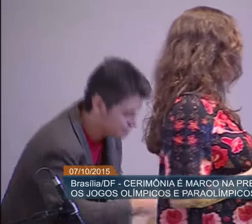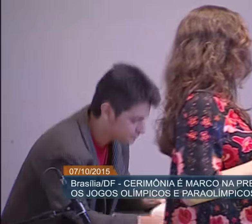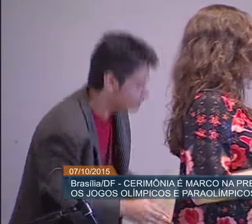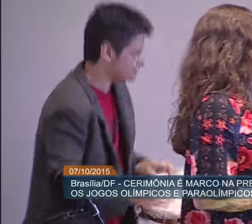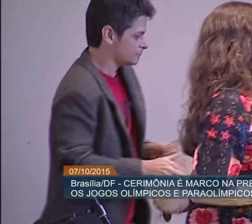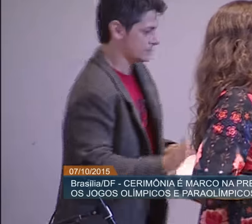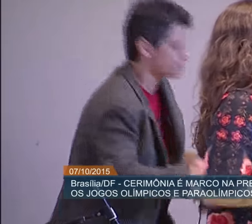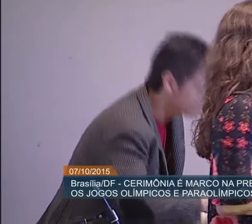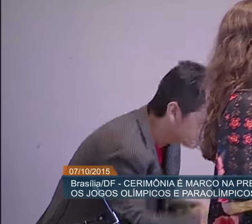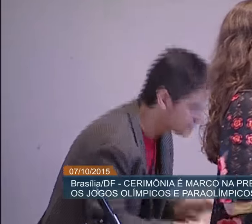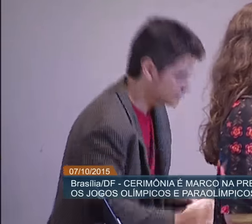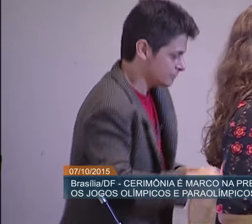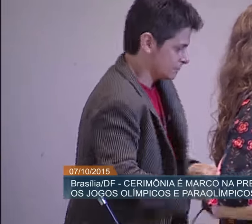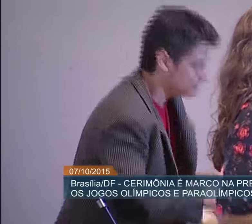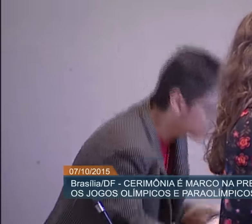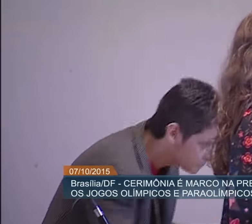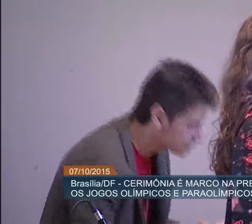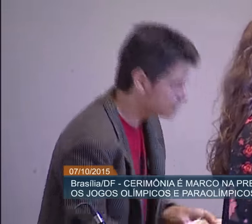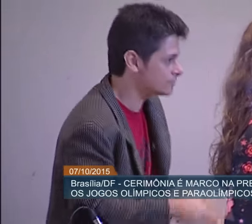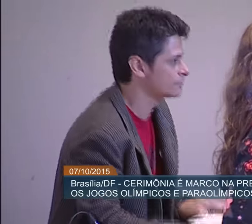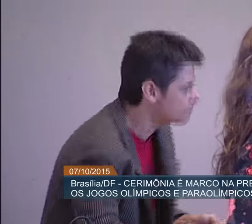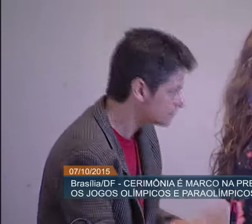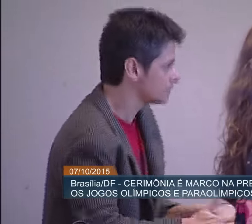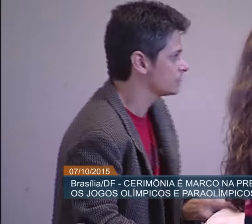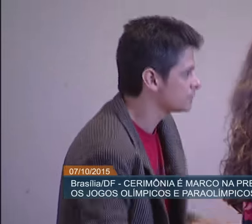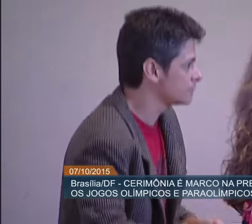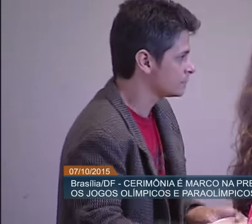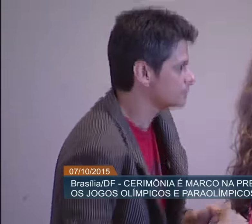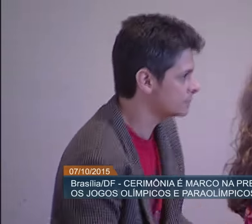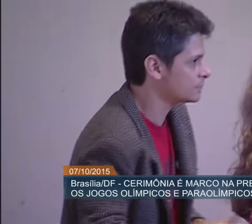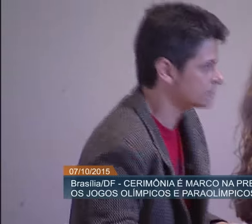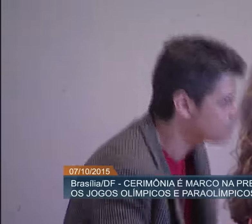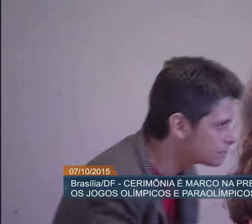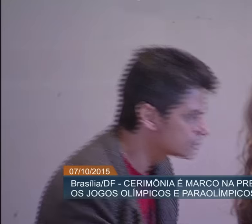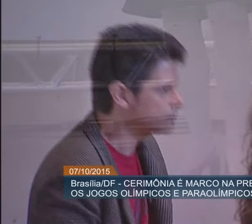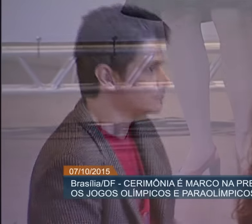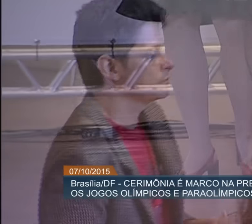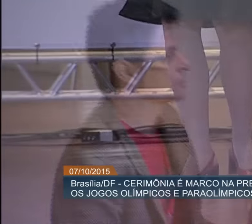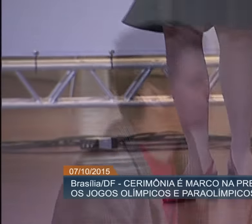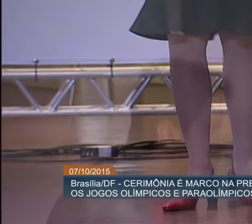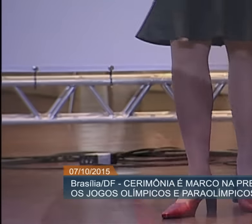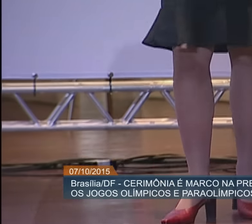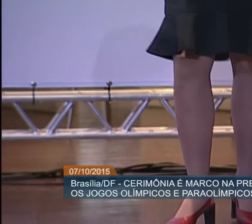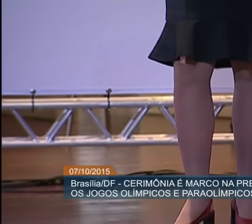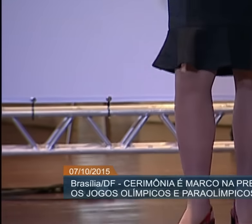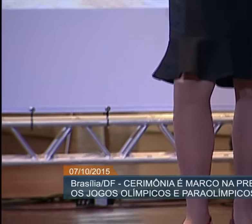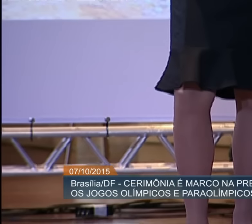Thank you.